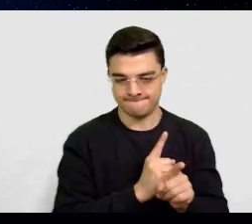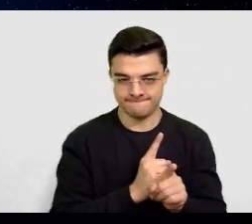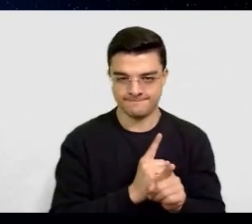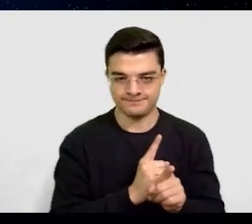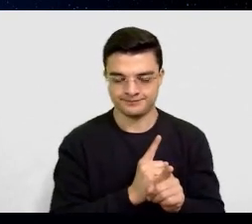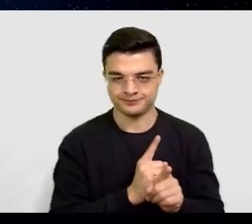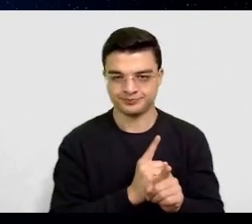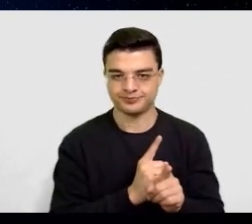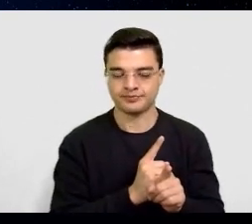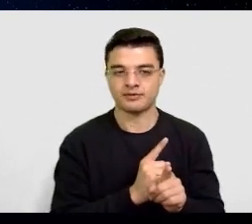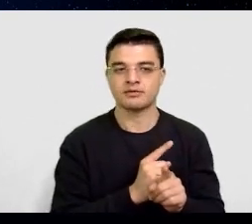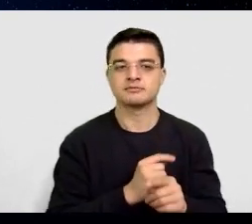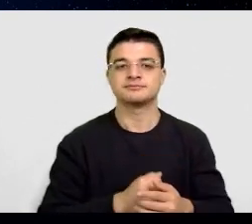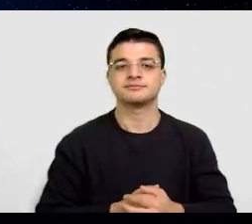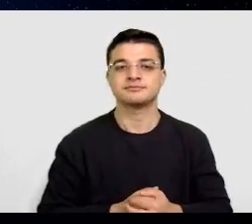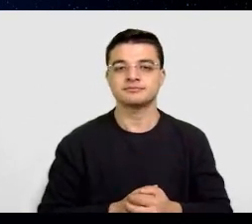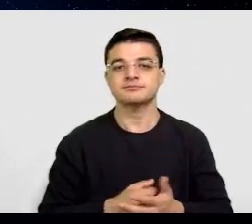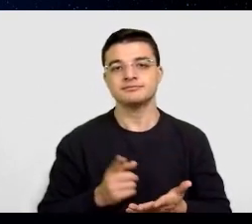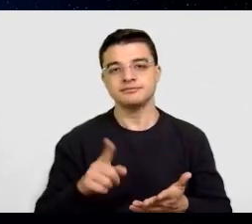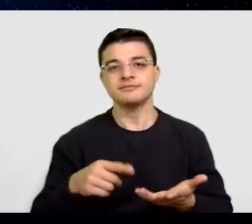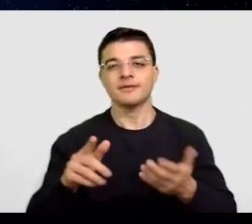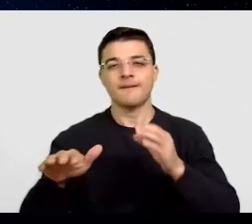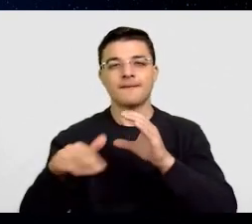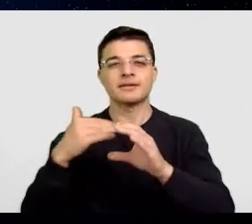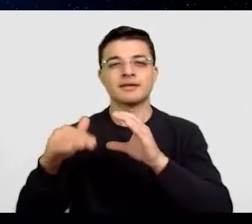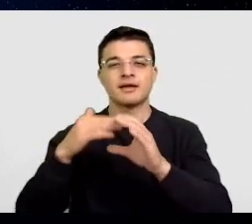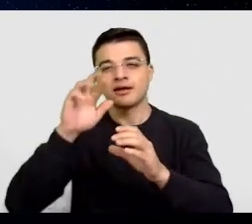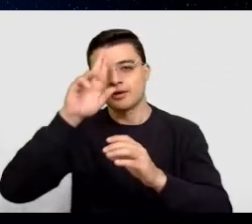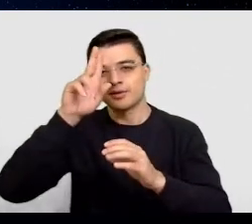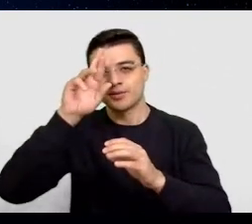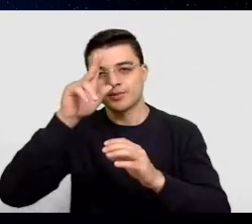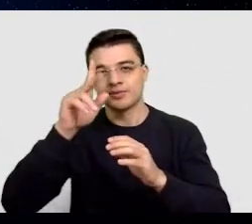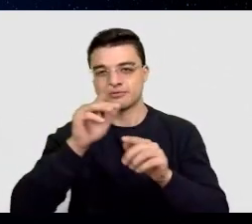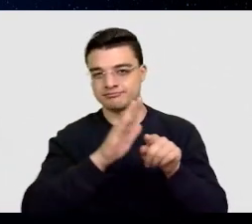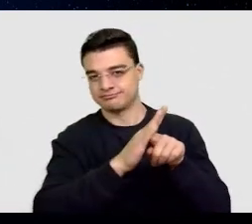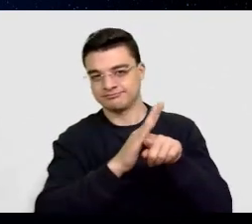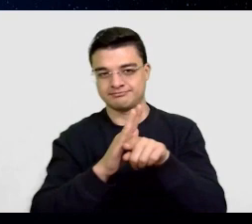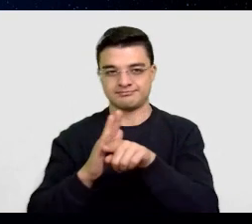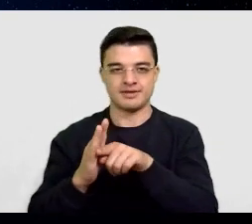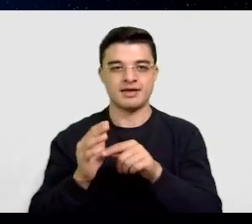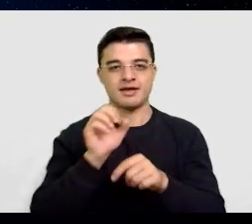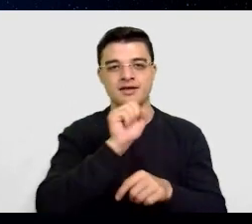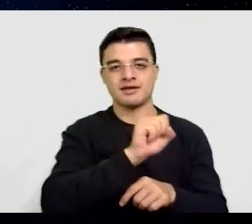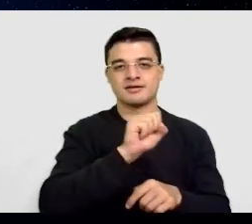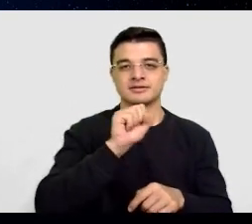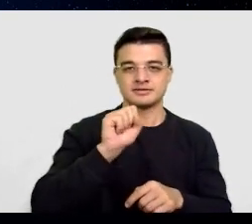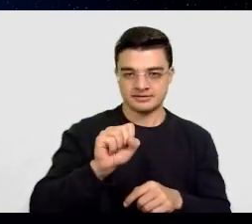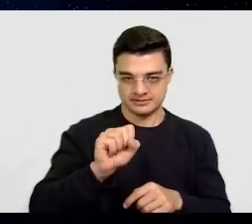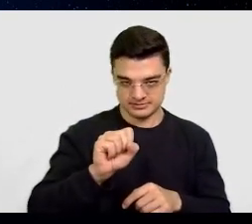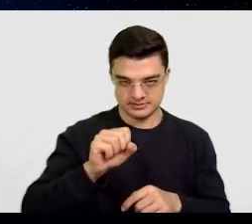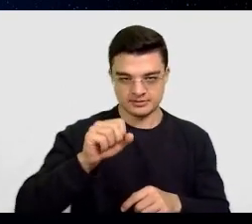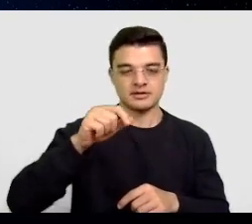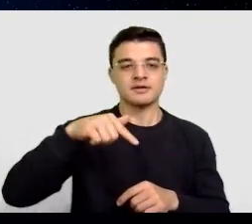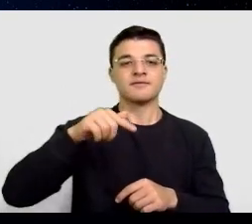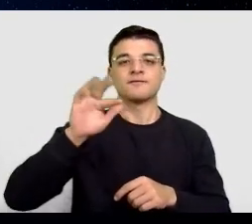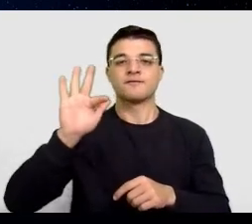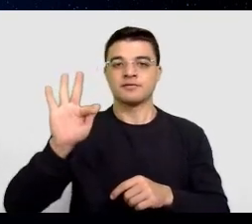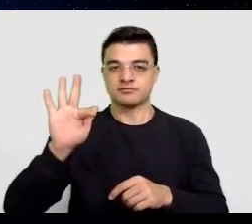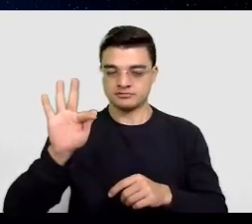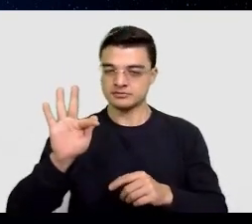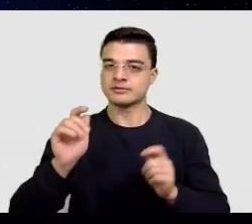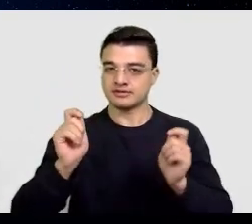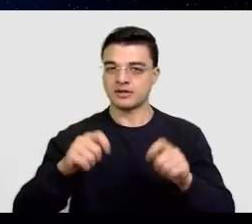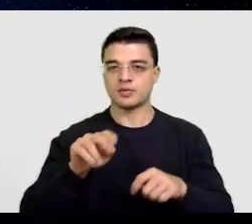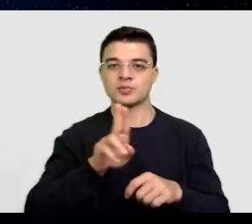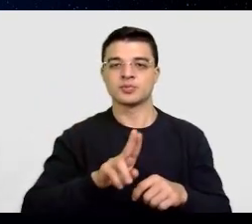justamente analisando mensagens de erro. Isso é muito comum em server-side request forgery. Quando você vê, inclusive teve uma outra falha